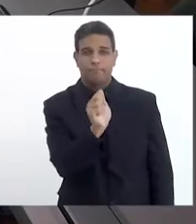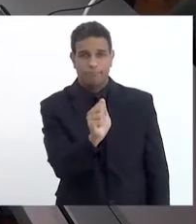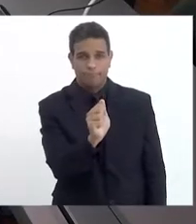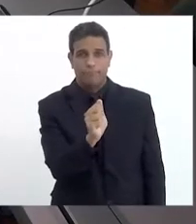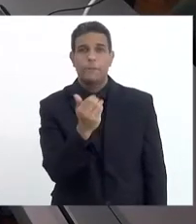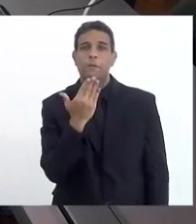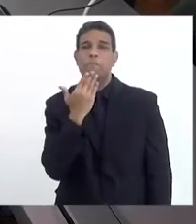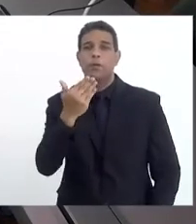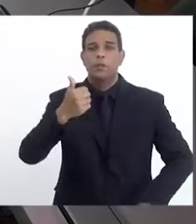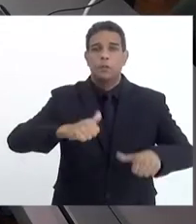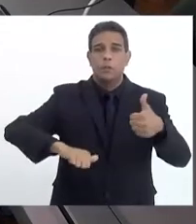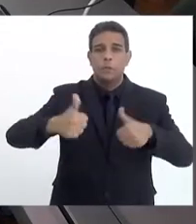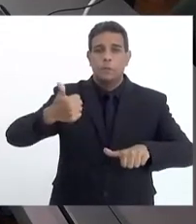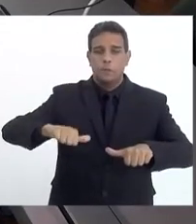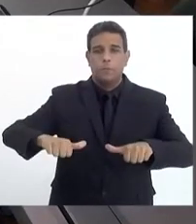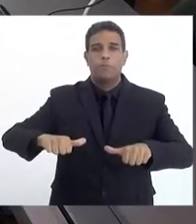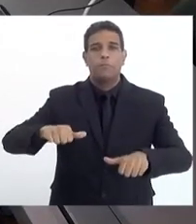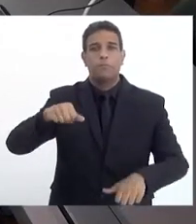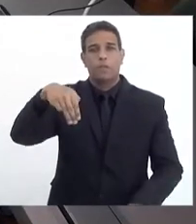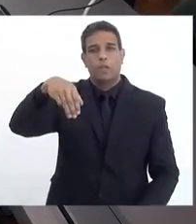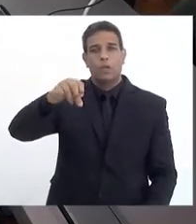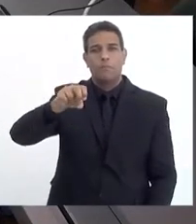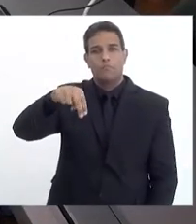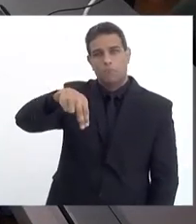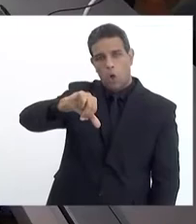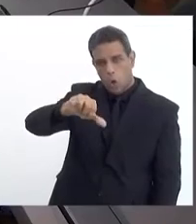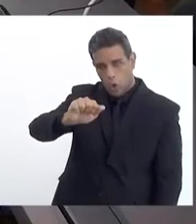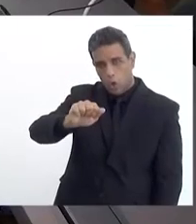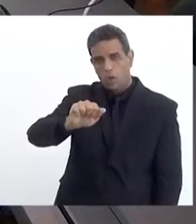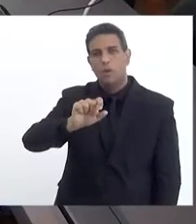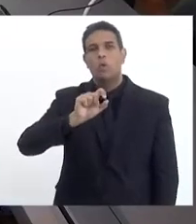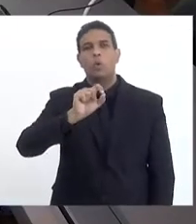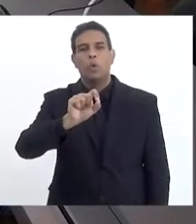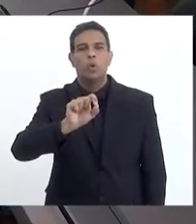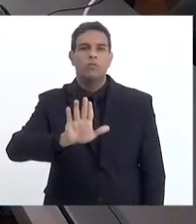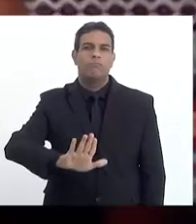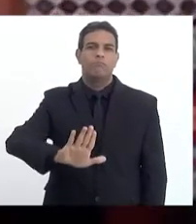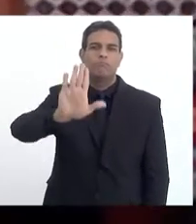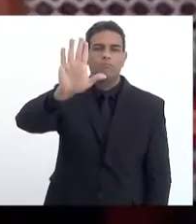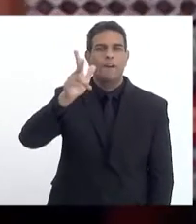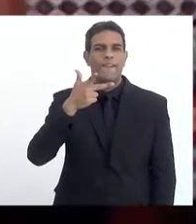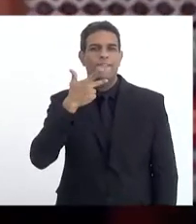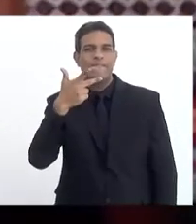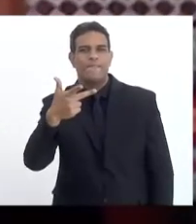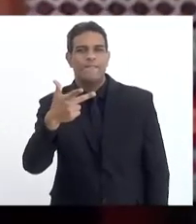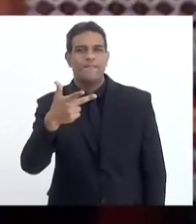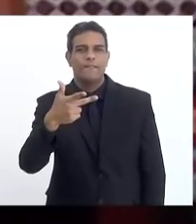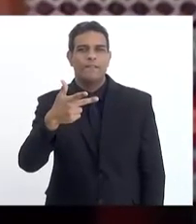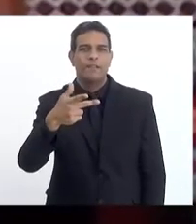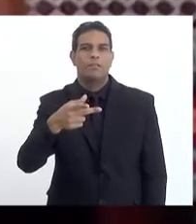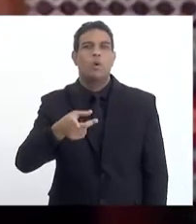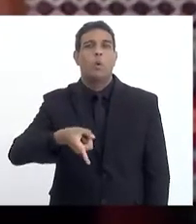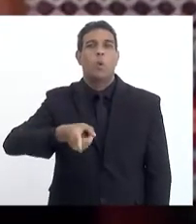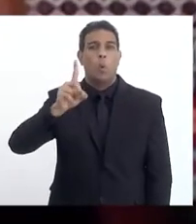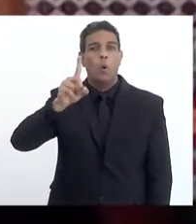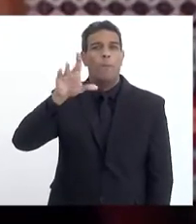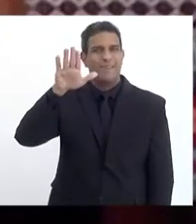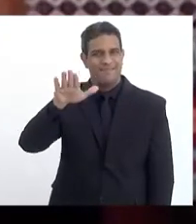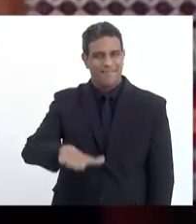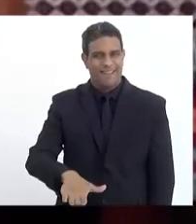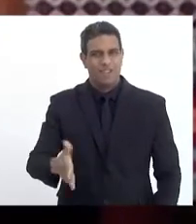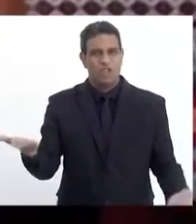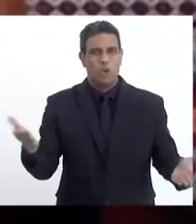pedido de vista, deputada Mônica Francisco. Presidente, uma questão de ordem. Eu preciso estar às 13 horas na Alerj, numa